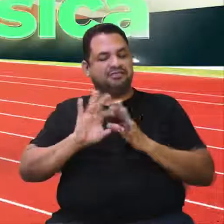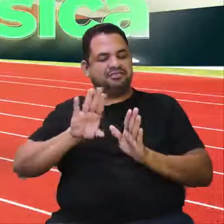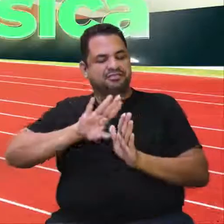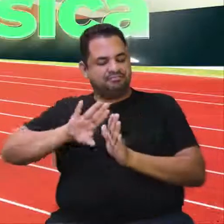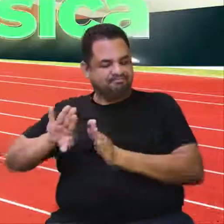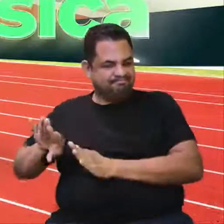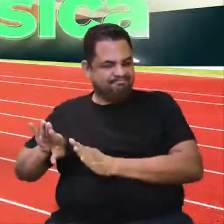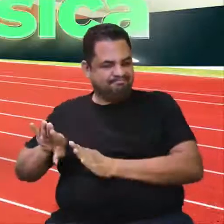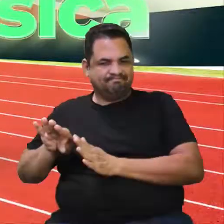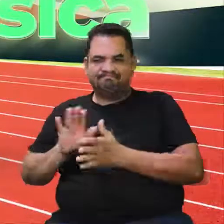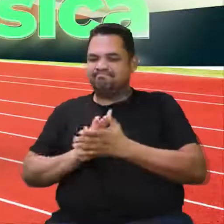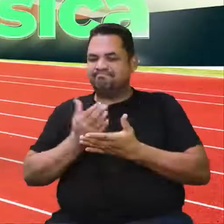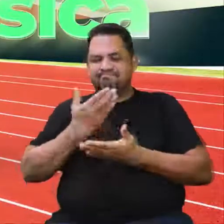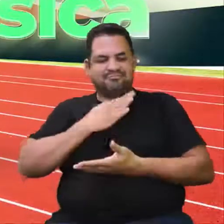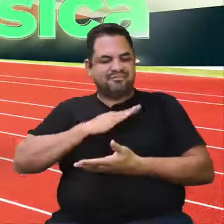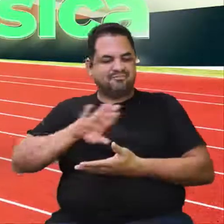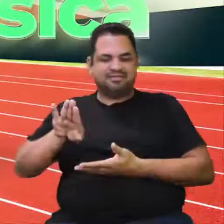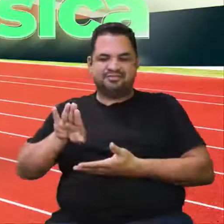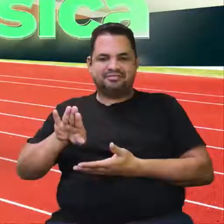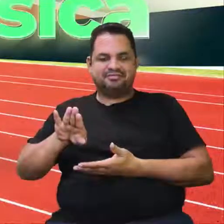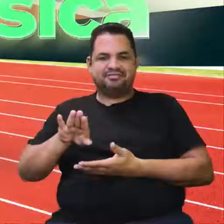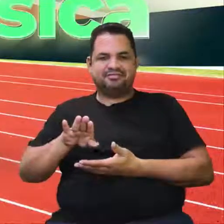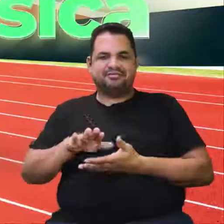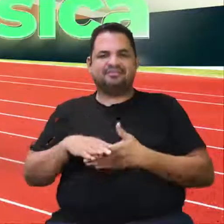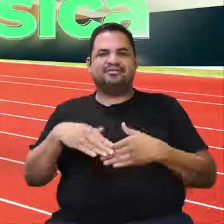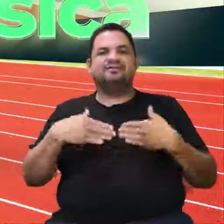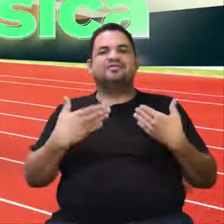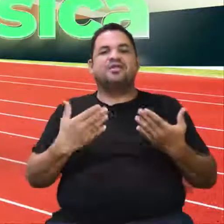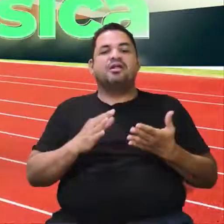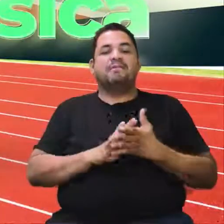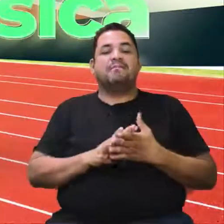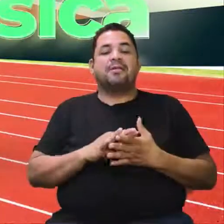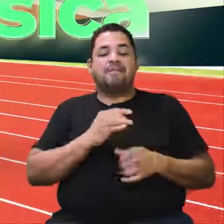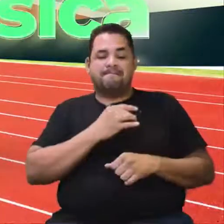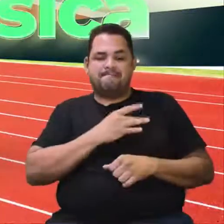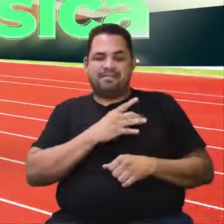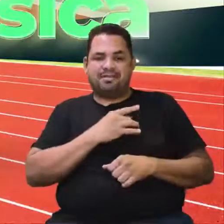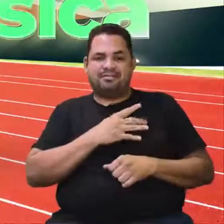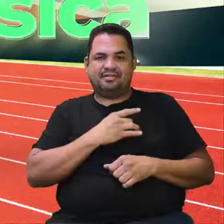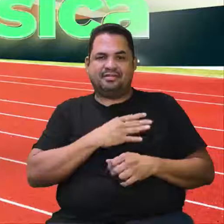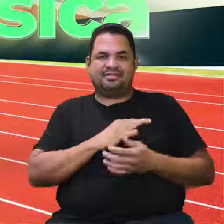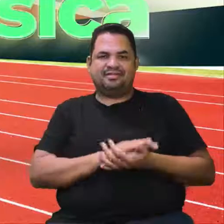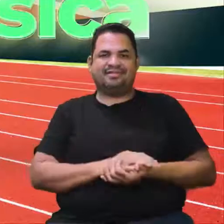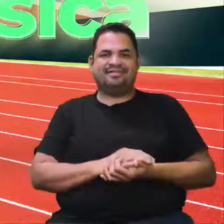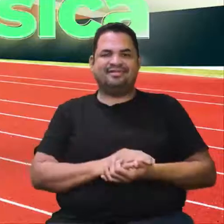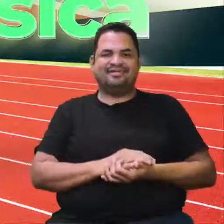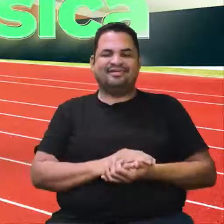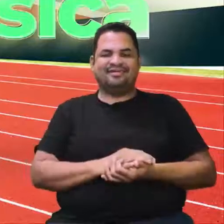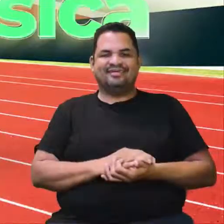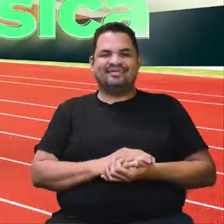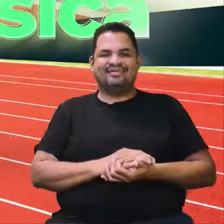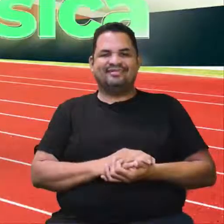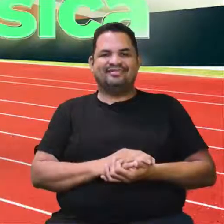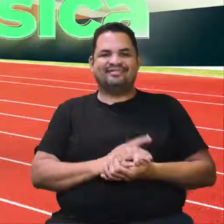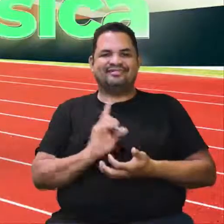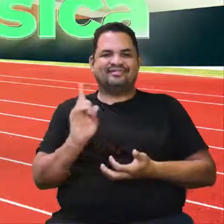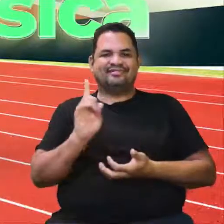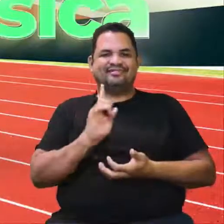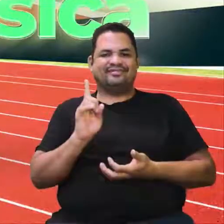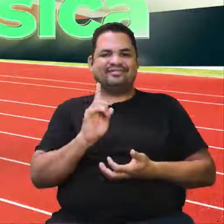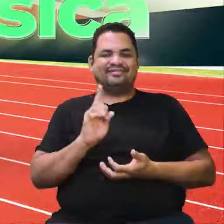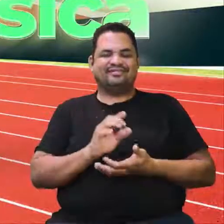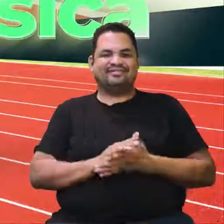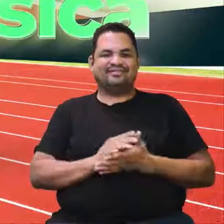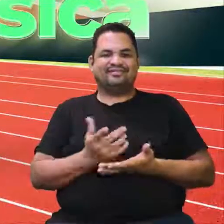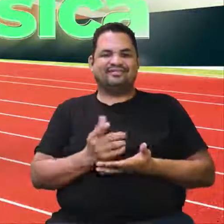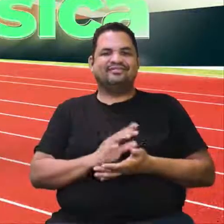Você desistiu por quê? Por conta do valor? Não foi nem por conta do medo, né? Do medo e falei medo da faca. E eu falei, não, eu